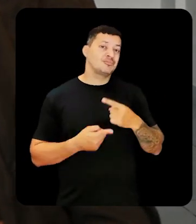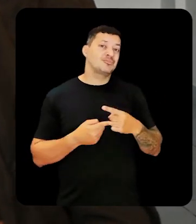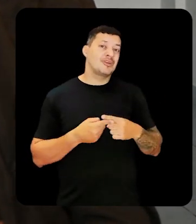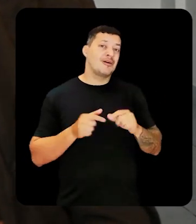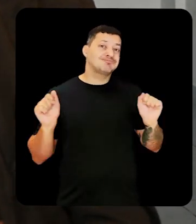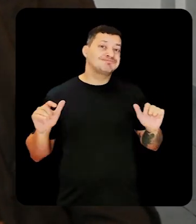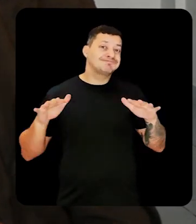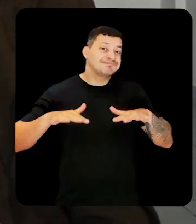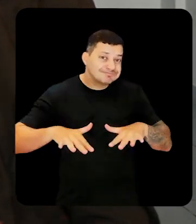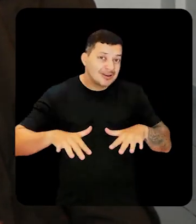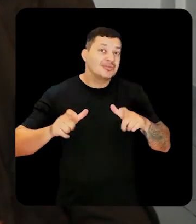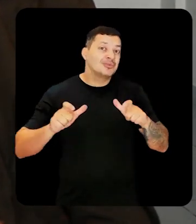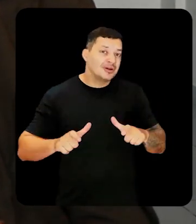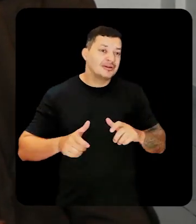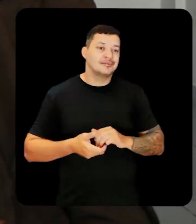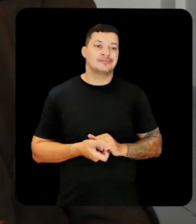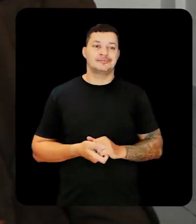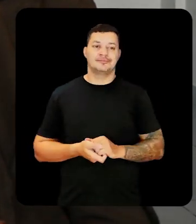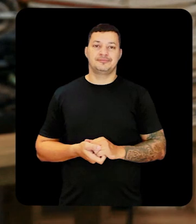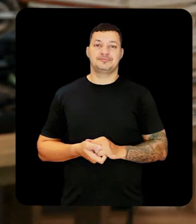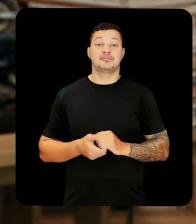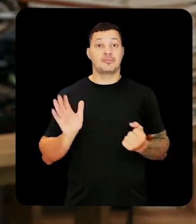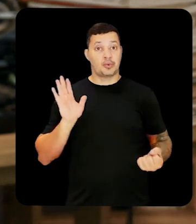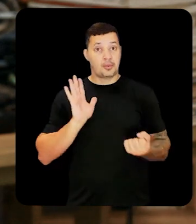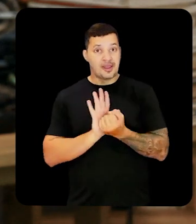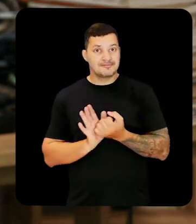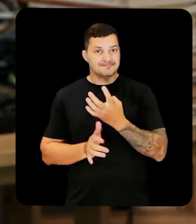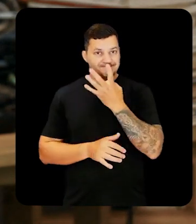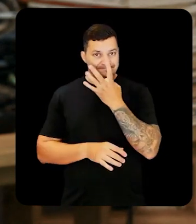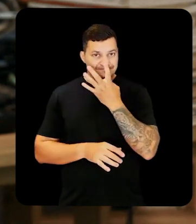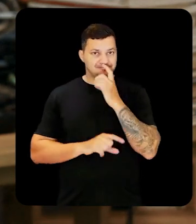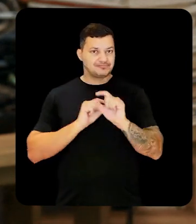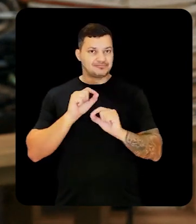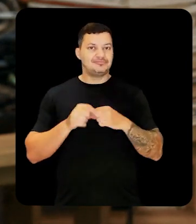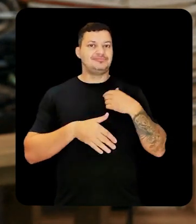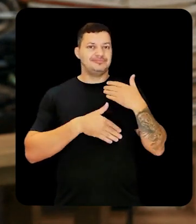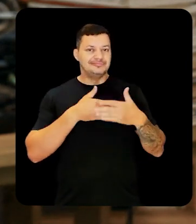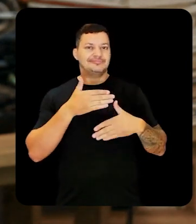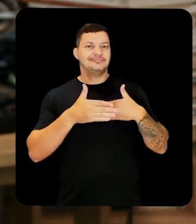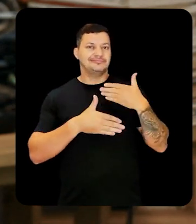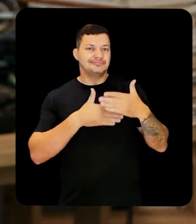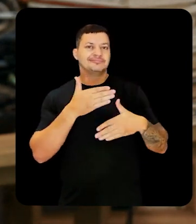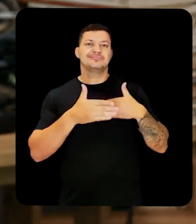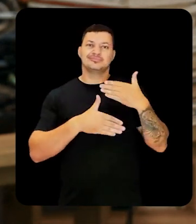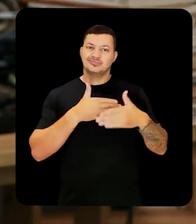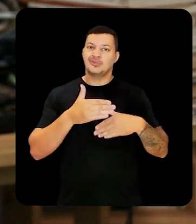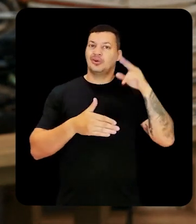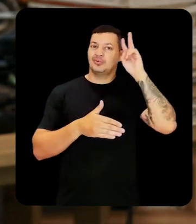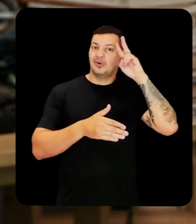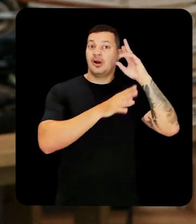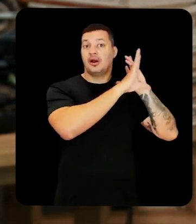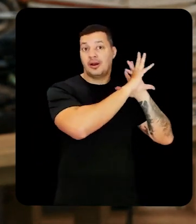que a gente não lota o teatro quando tem um artista local? O impacto que eu vejo, depois de todas